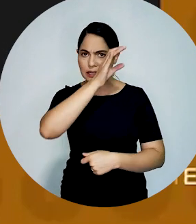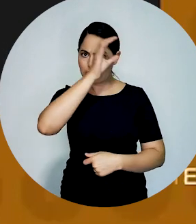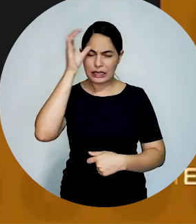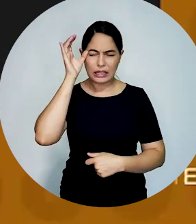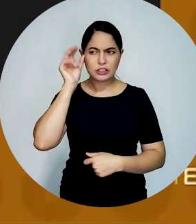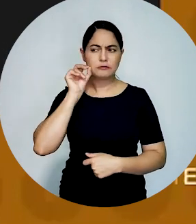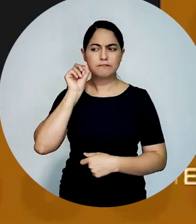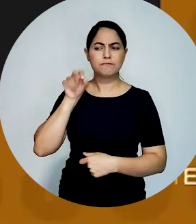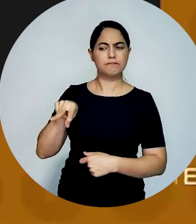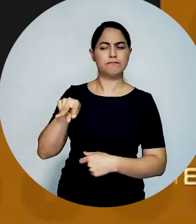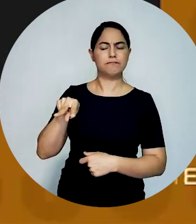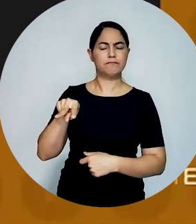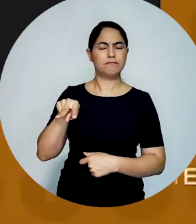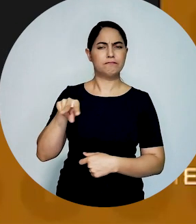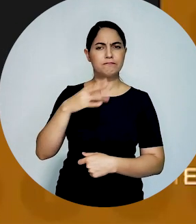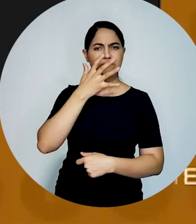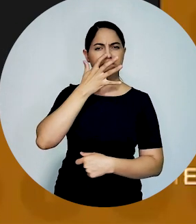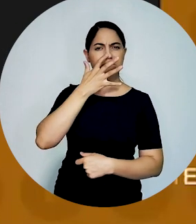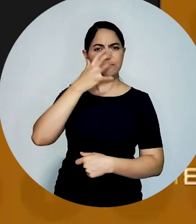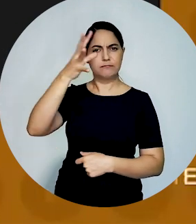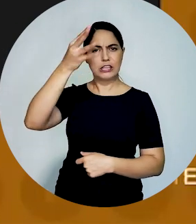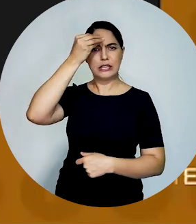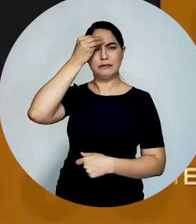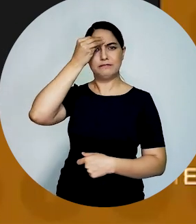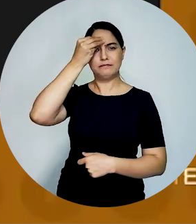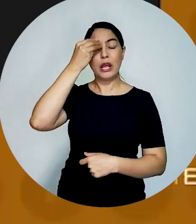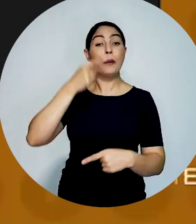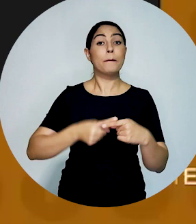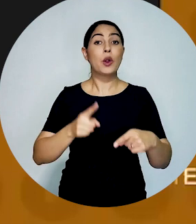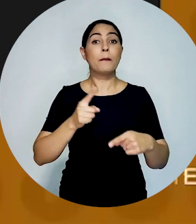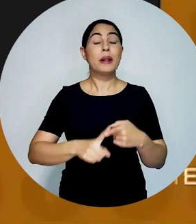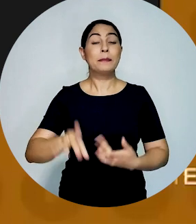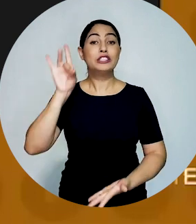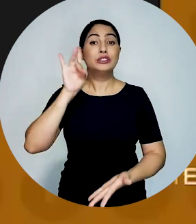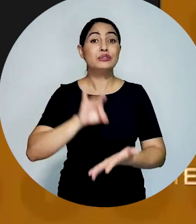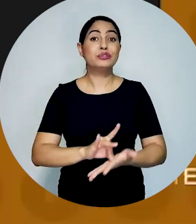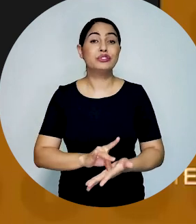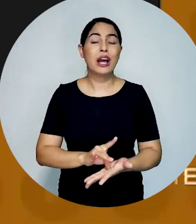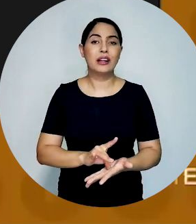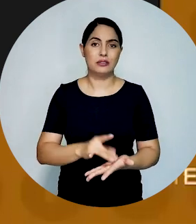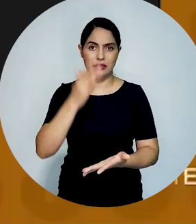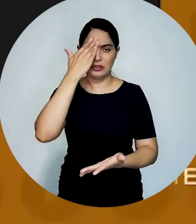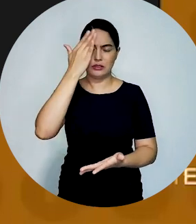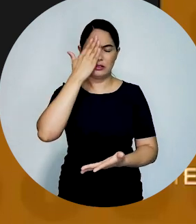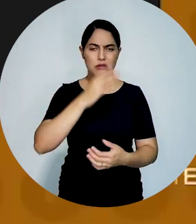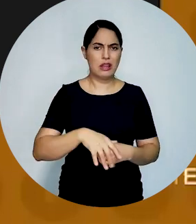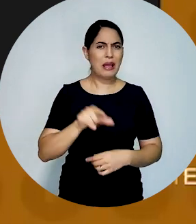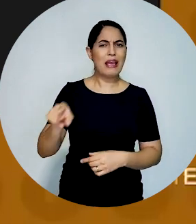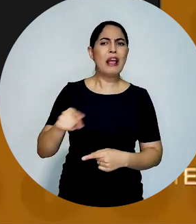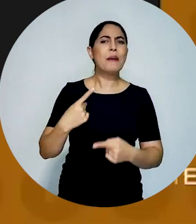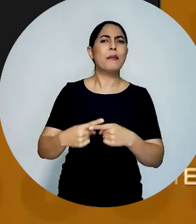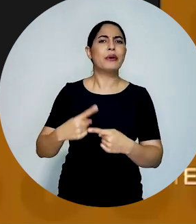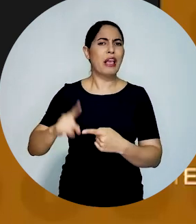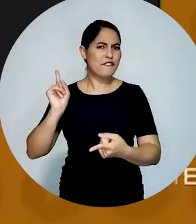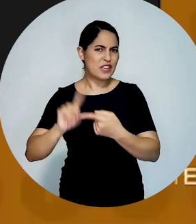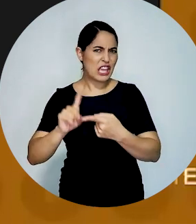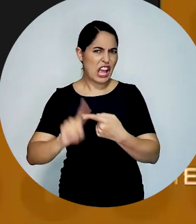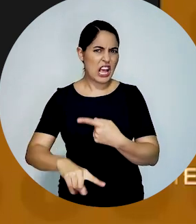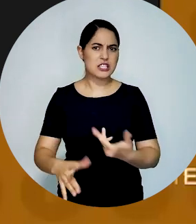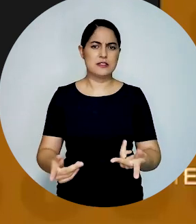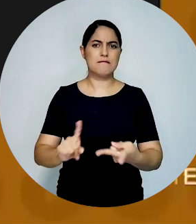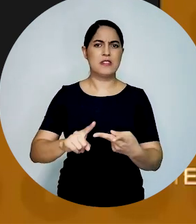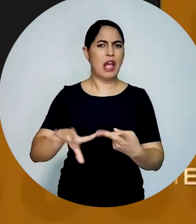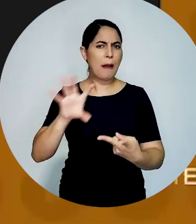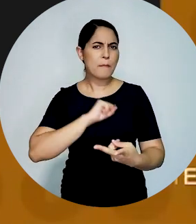cliente e ouvi-lo e não falar, que é entender e buscar o real problema do cliente. Ele está fazendo